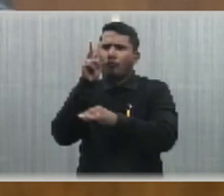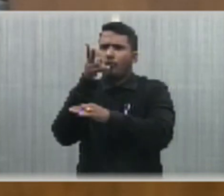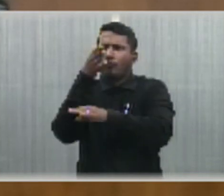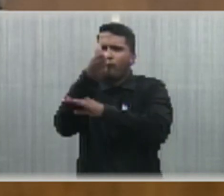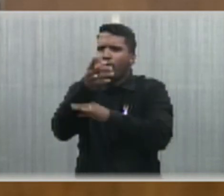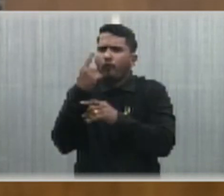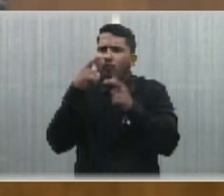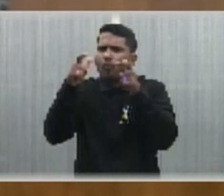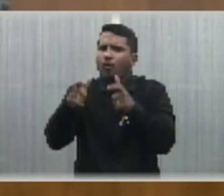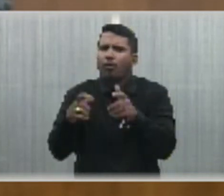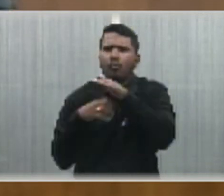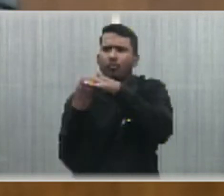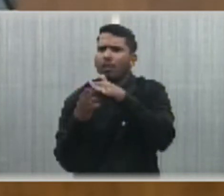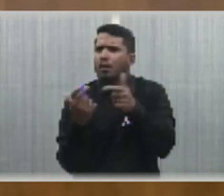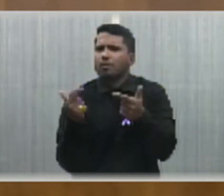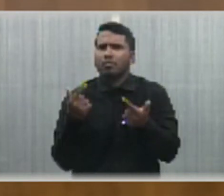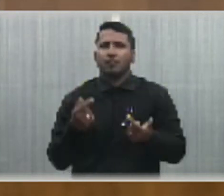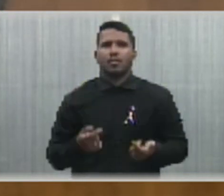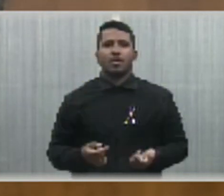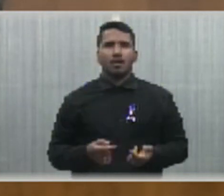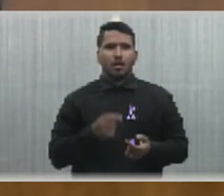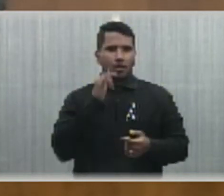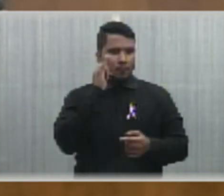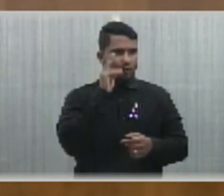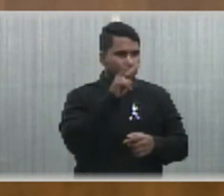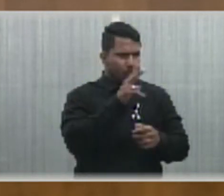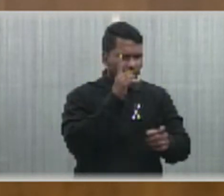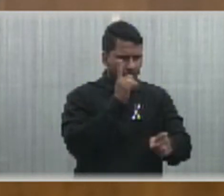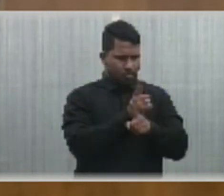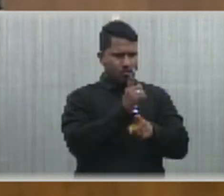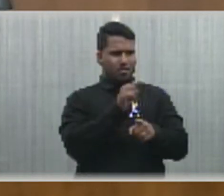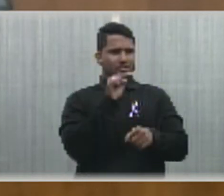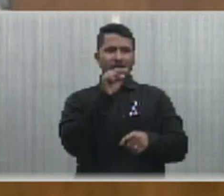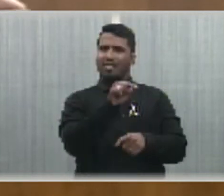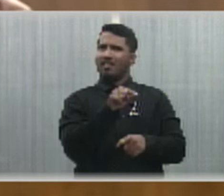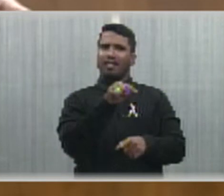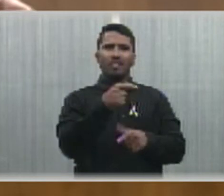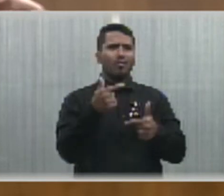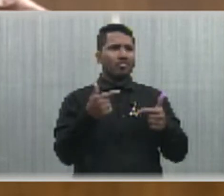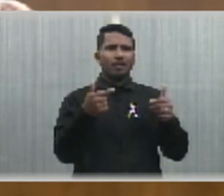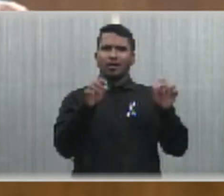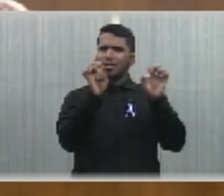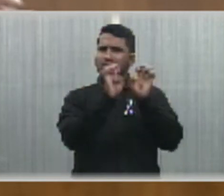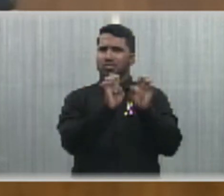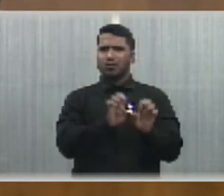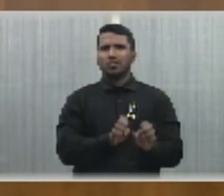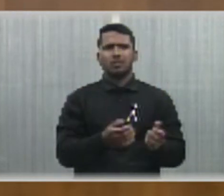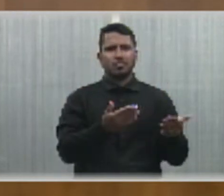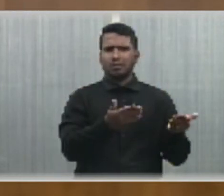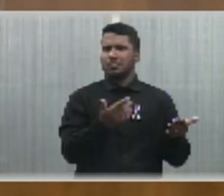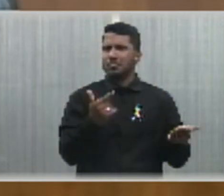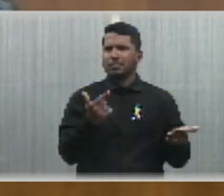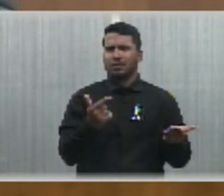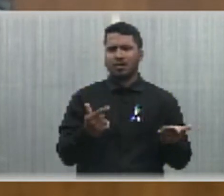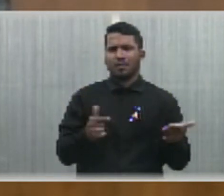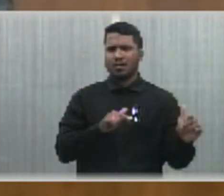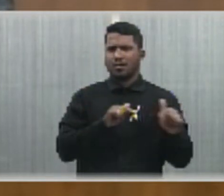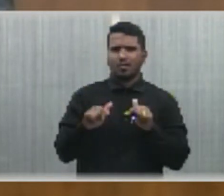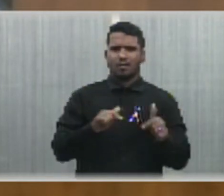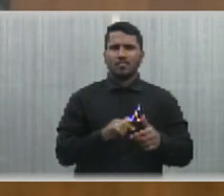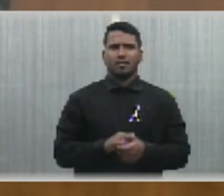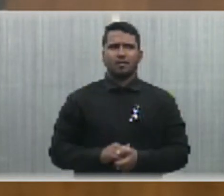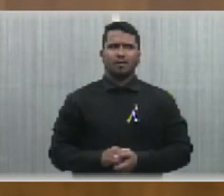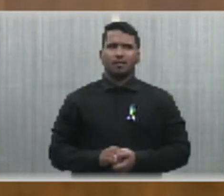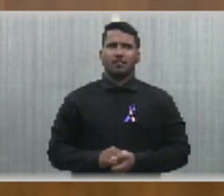as entidades. As que achou, comprovou que não há a menor capacidade técnica, operacional,